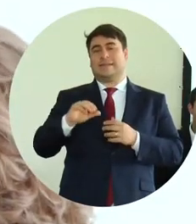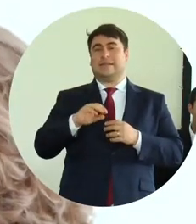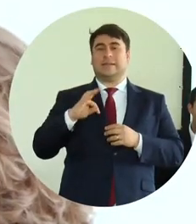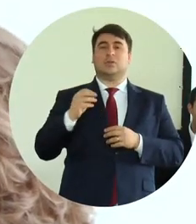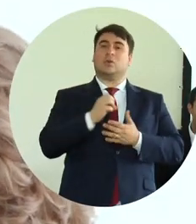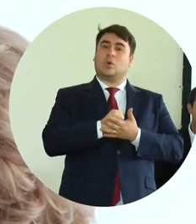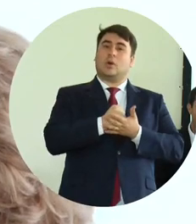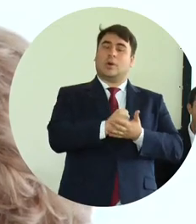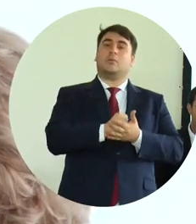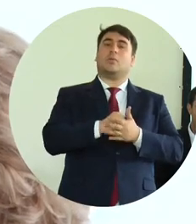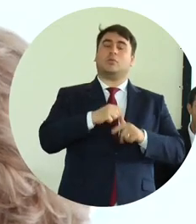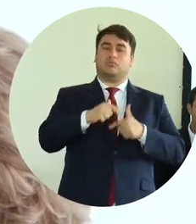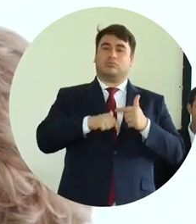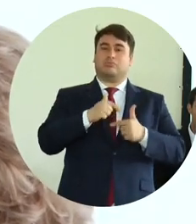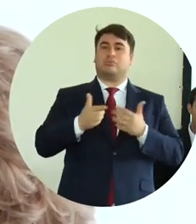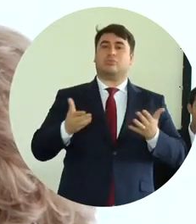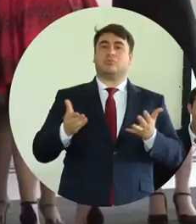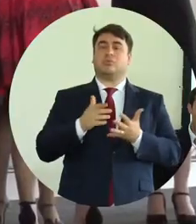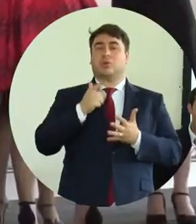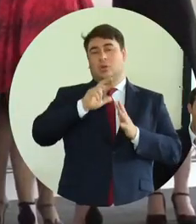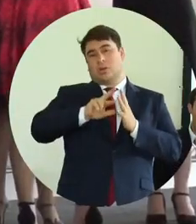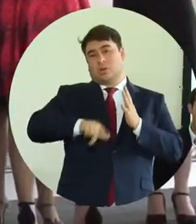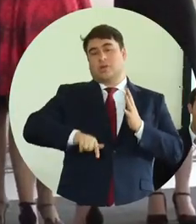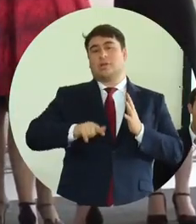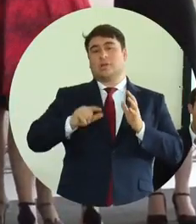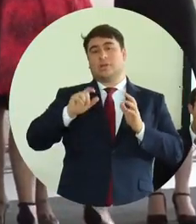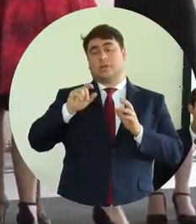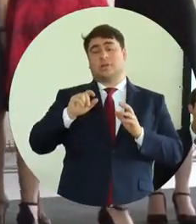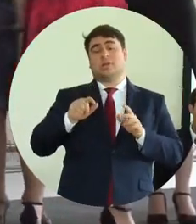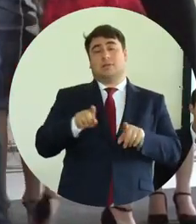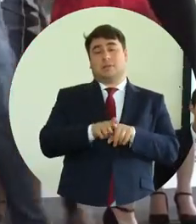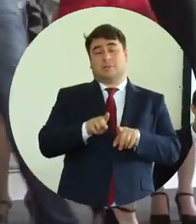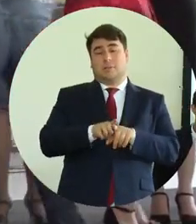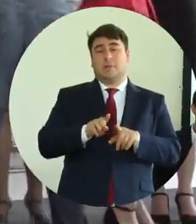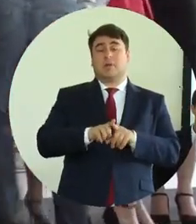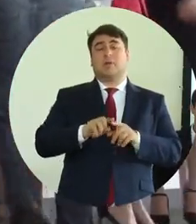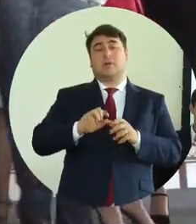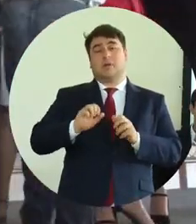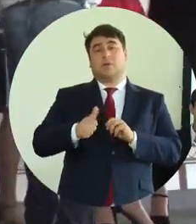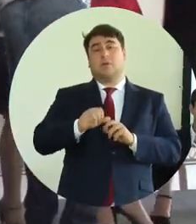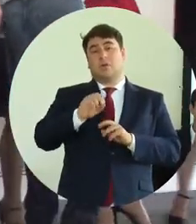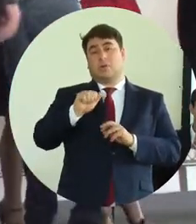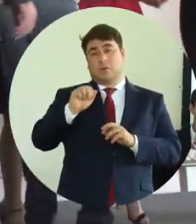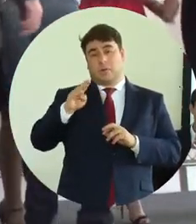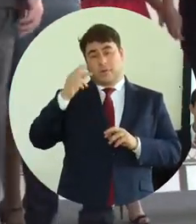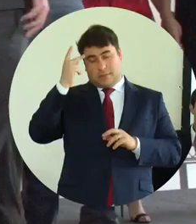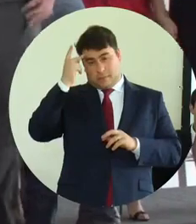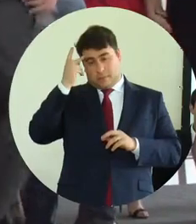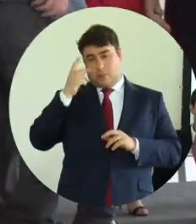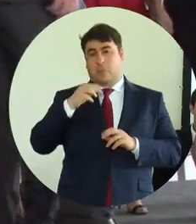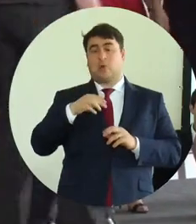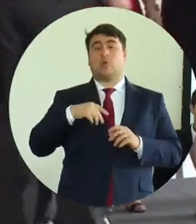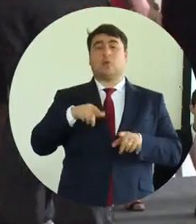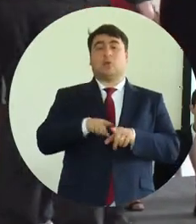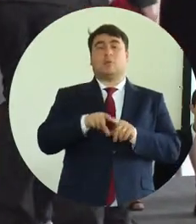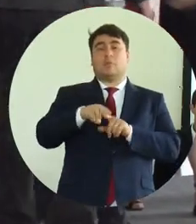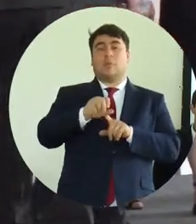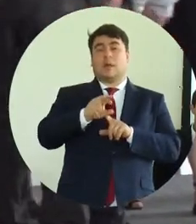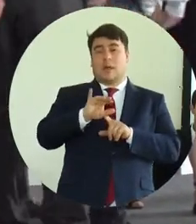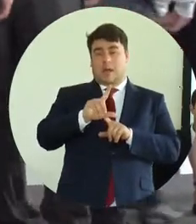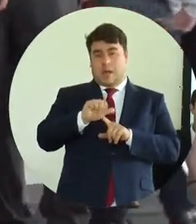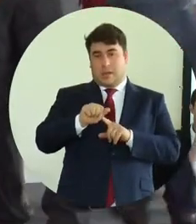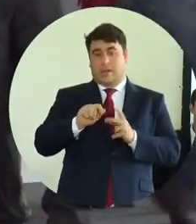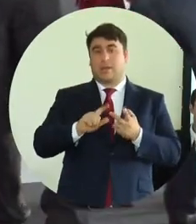o apoio de Comissão da Diversidade Sexual e de Gênero da OAB, SP, Barilha,